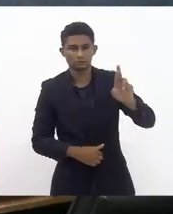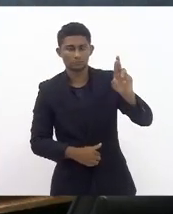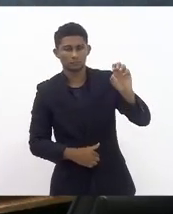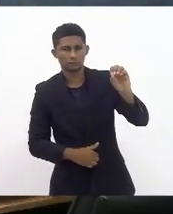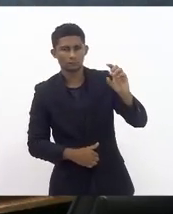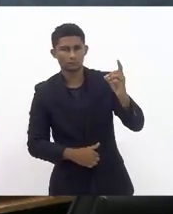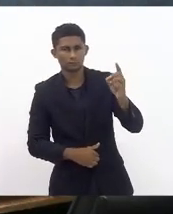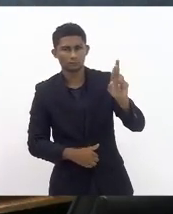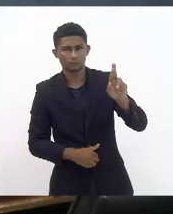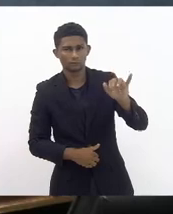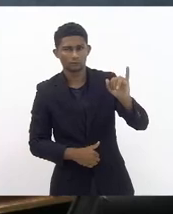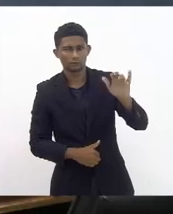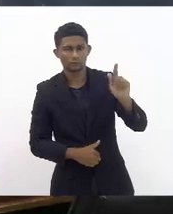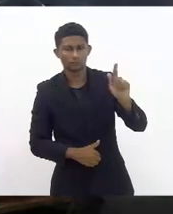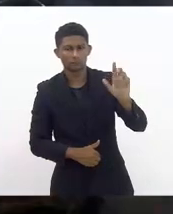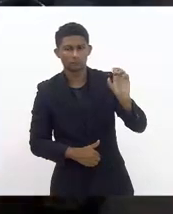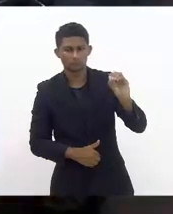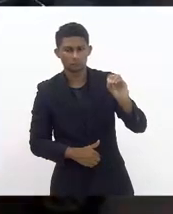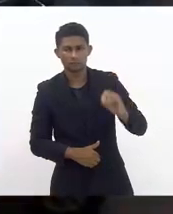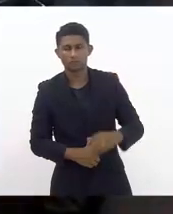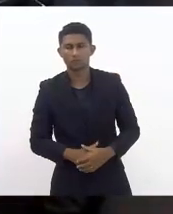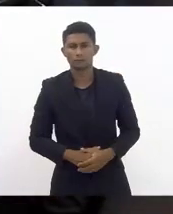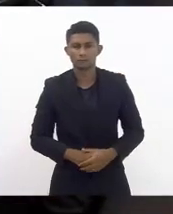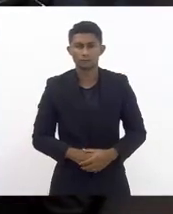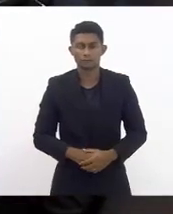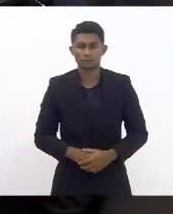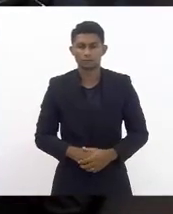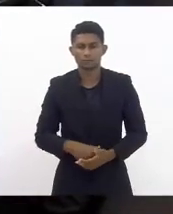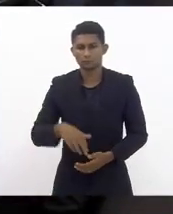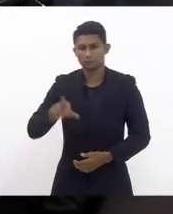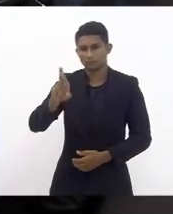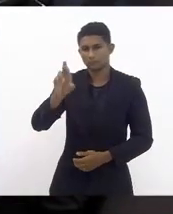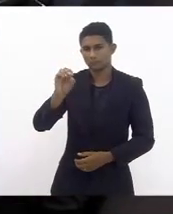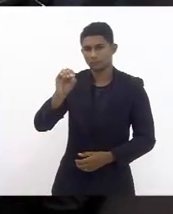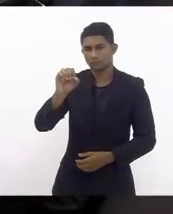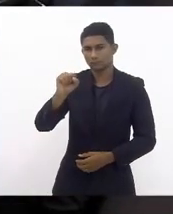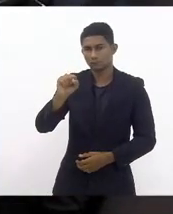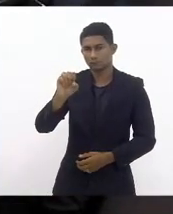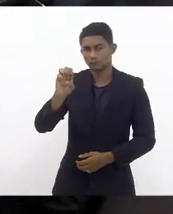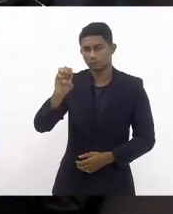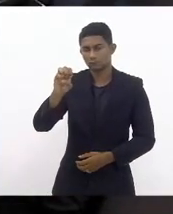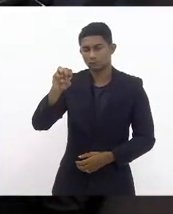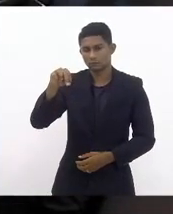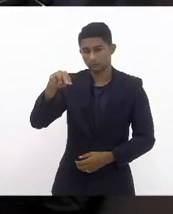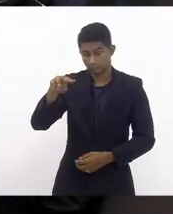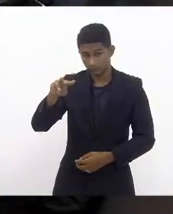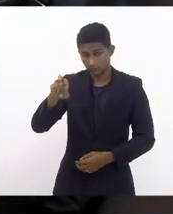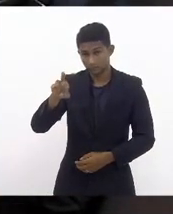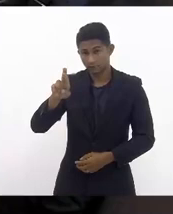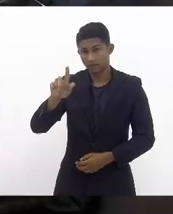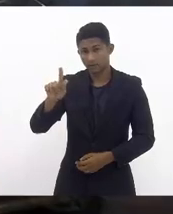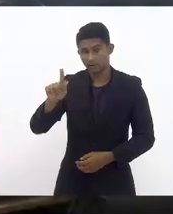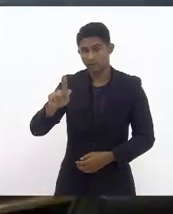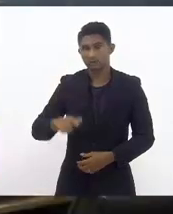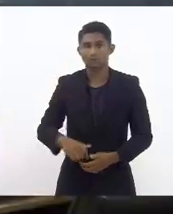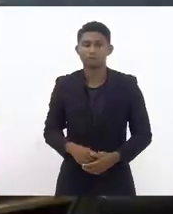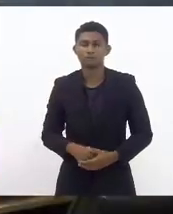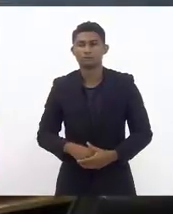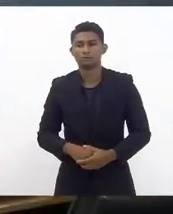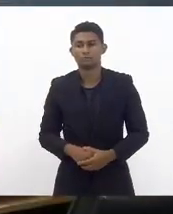Amorim. Rodrigo Amorim. Rosenberg Reis. Rosenberg